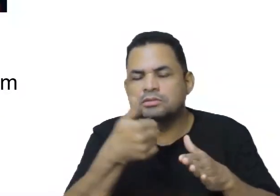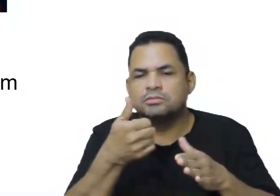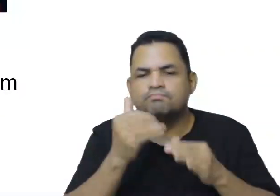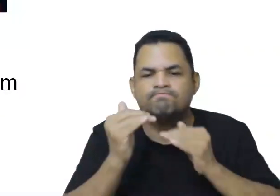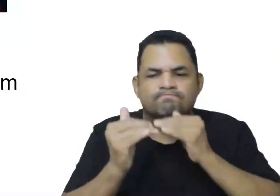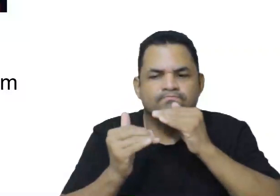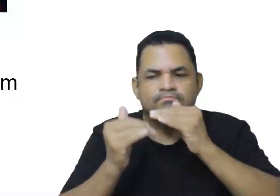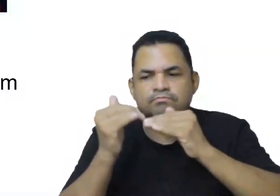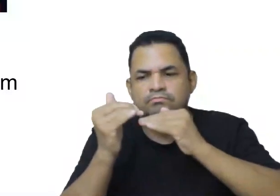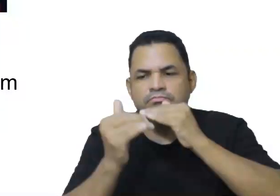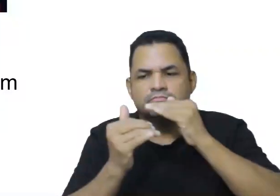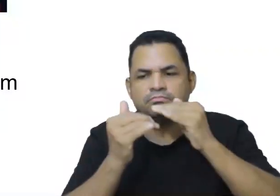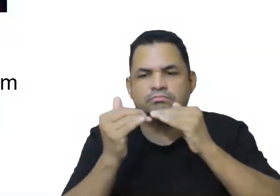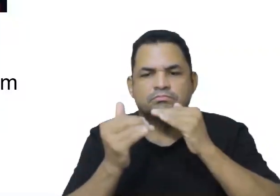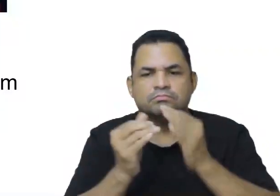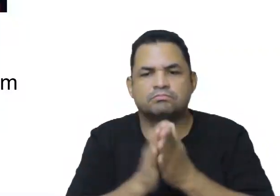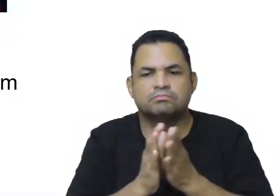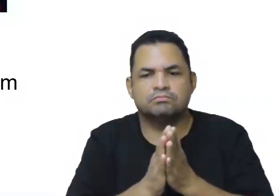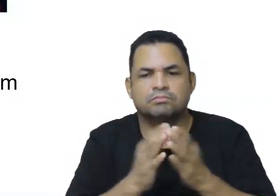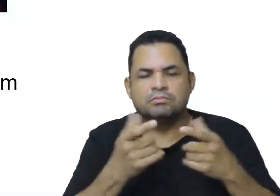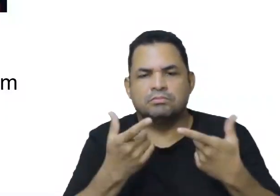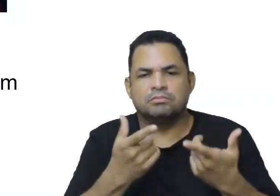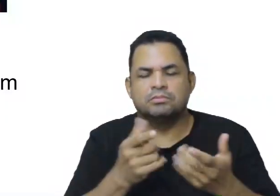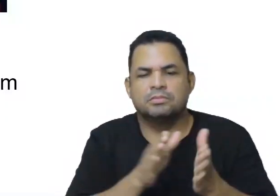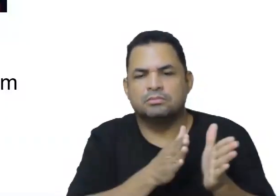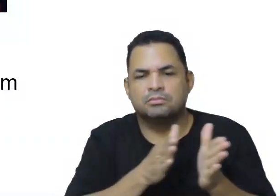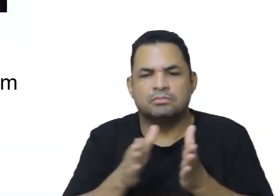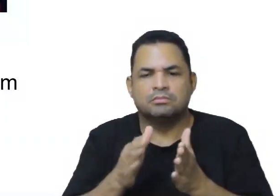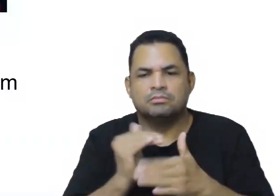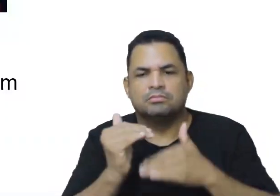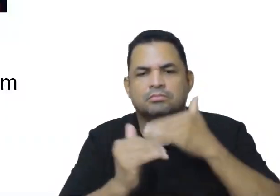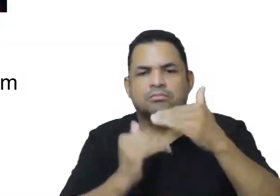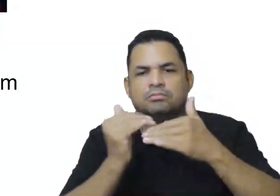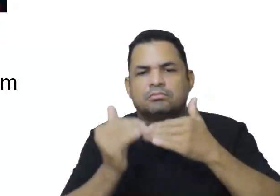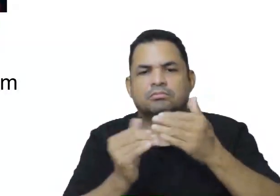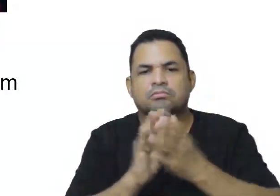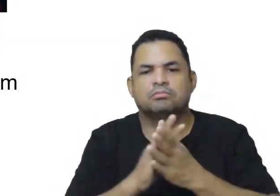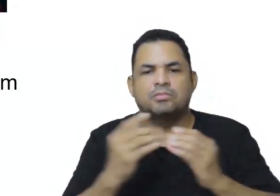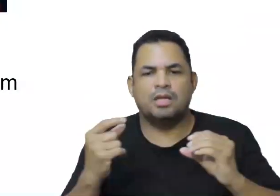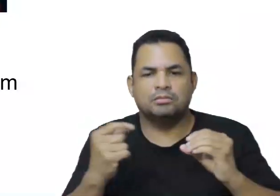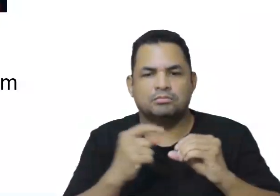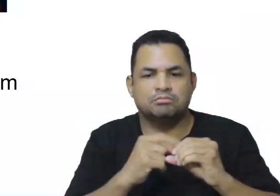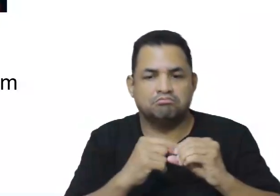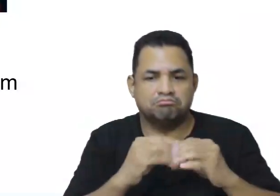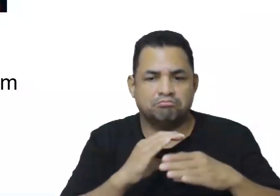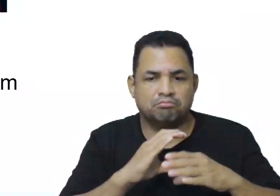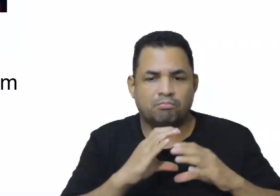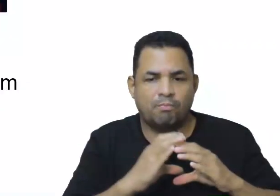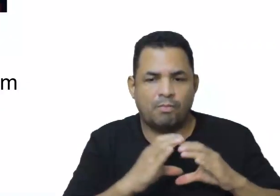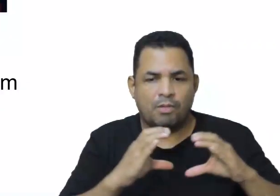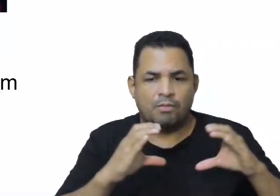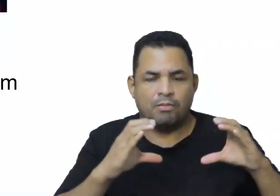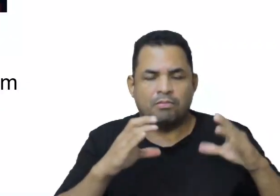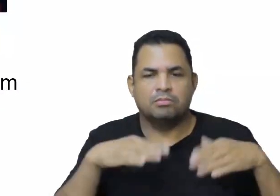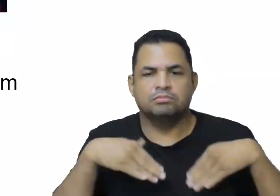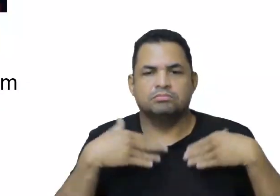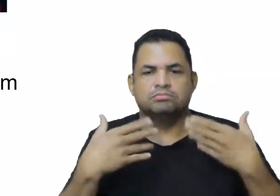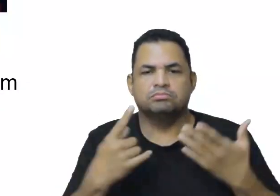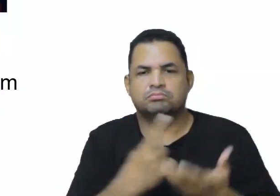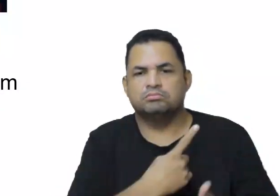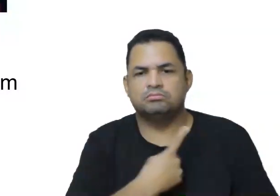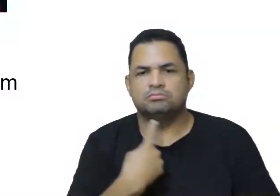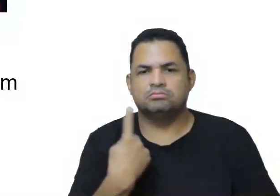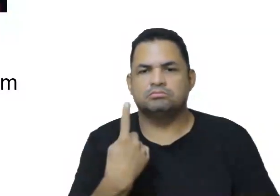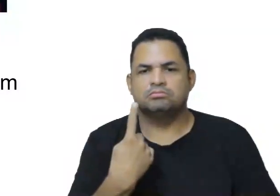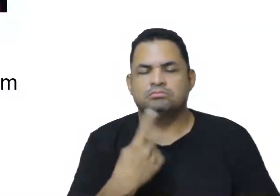um acabamento por parte do organismo nesse período de desenvolvimento embrionário. Lembrando que isso tudo que a gente está vendo aqui